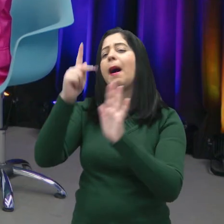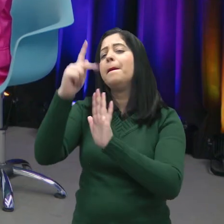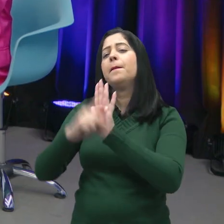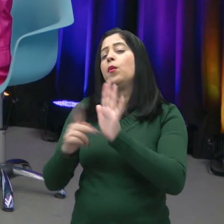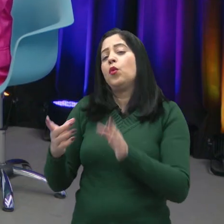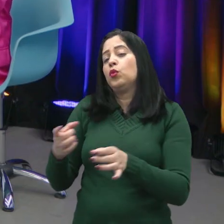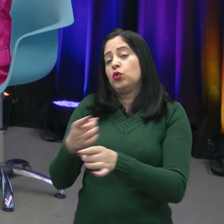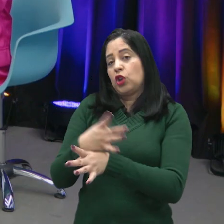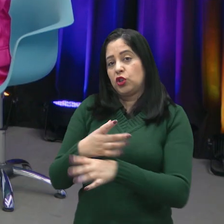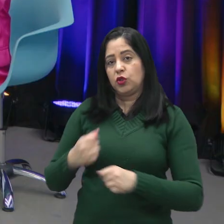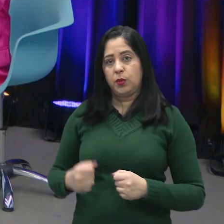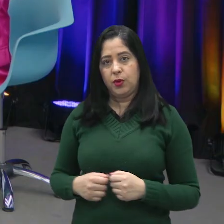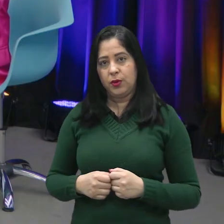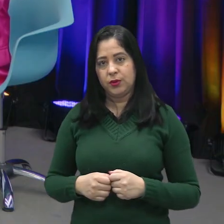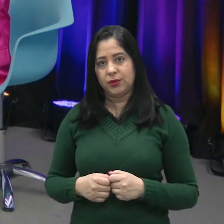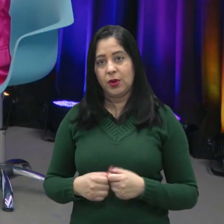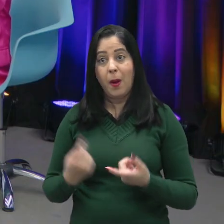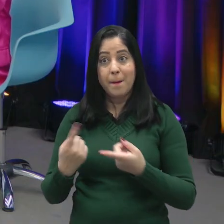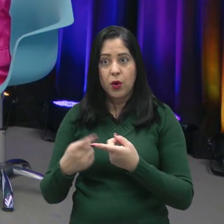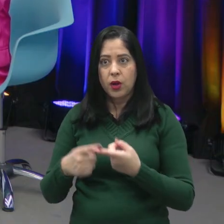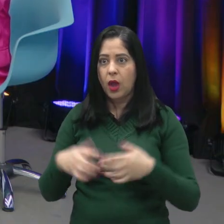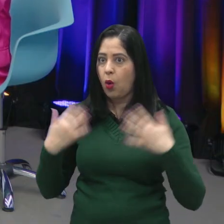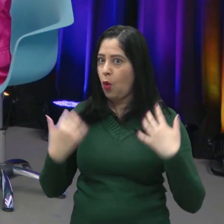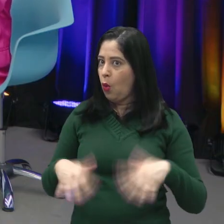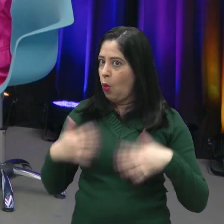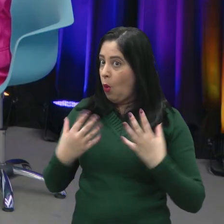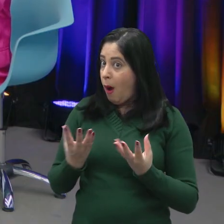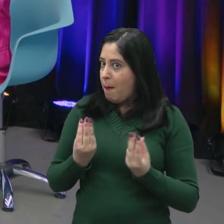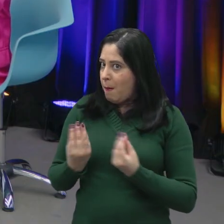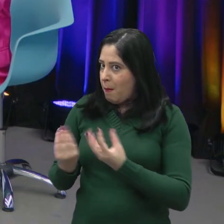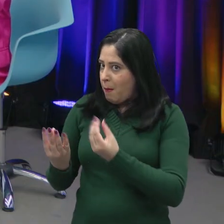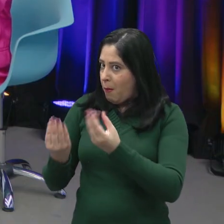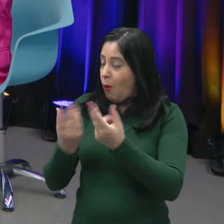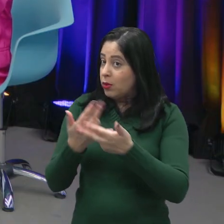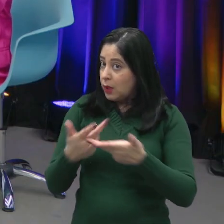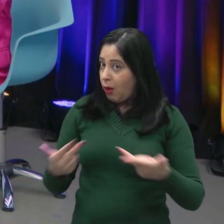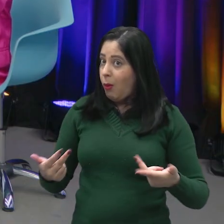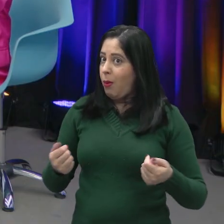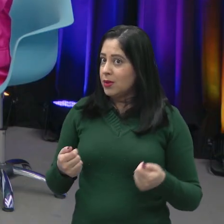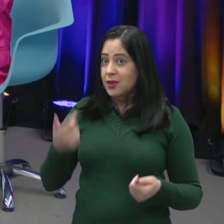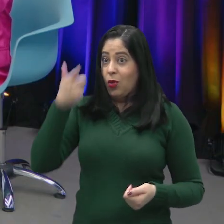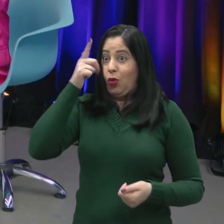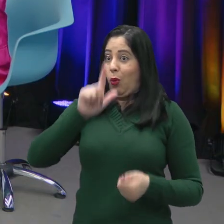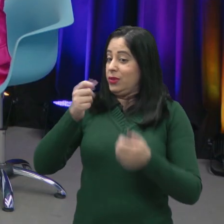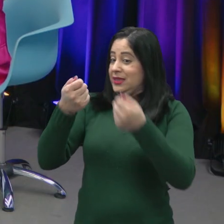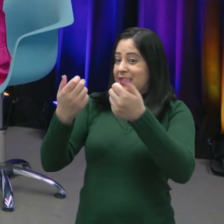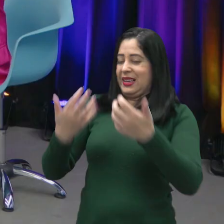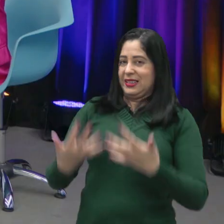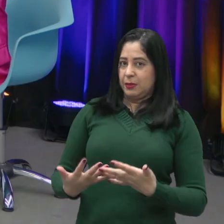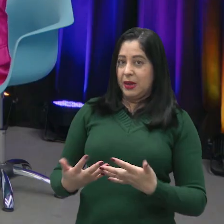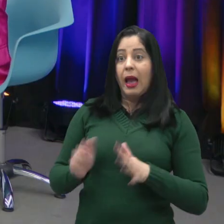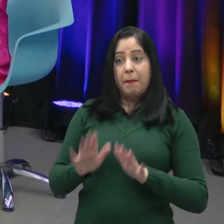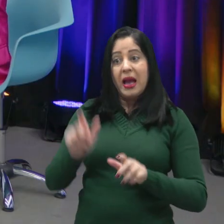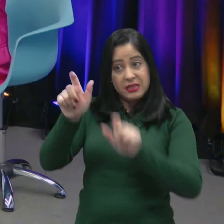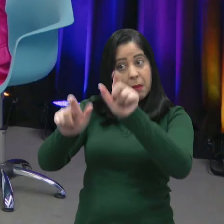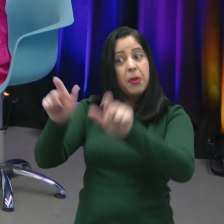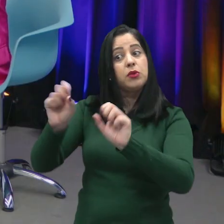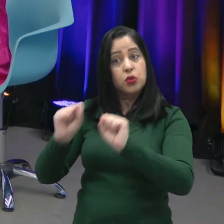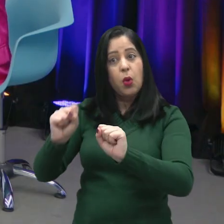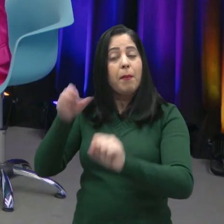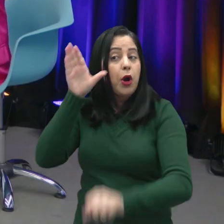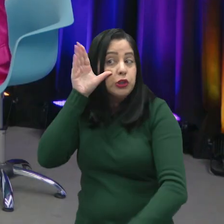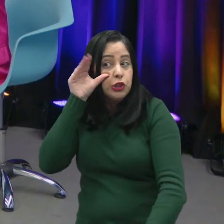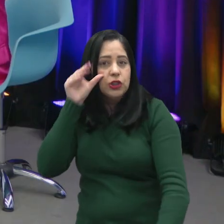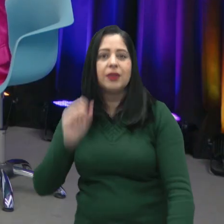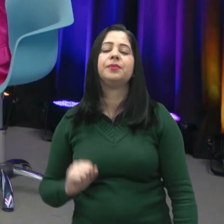né, muitas coisas, a gente não vai conseguir aqui falar sobre tudo, mas as pessoas podem continuar desbravando e conhecendo